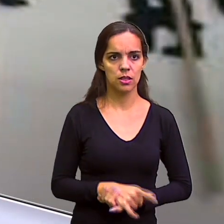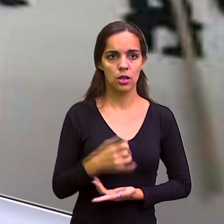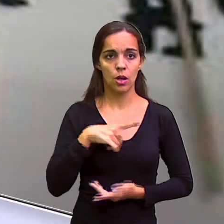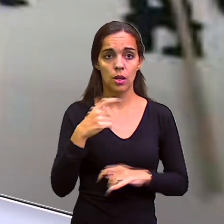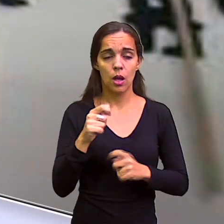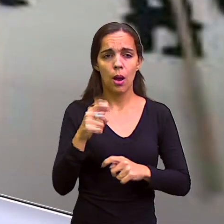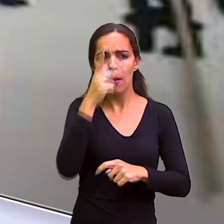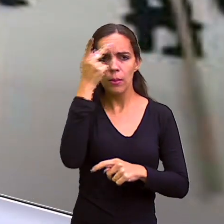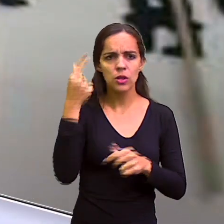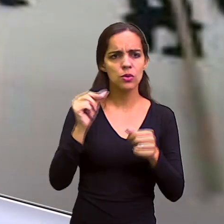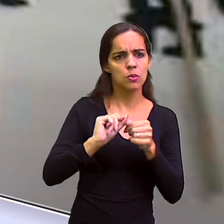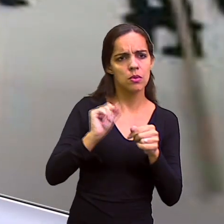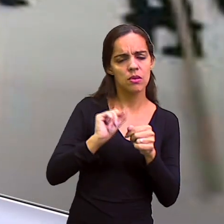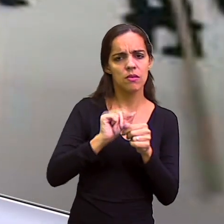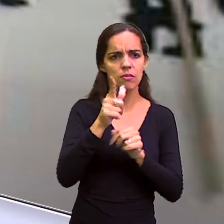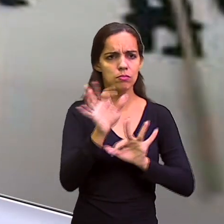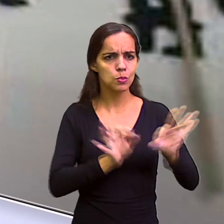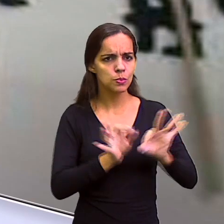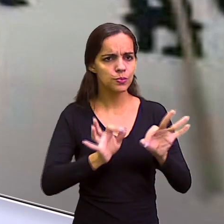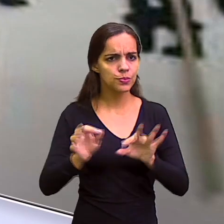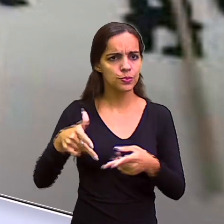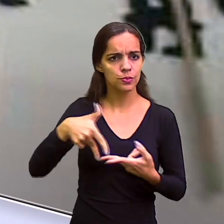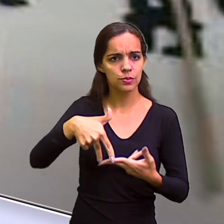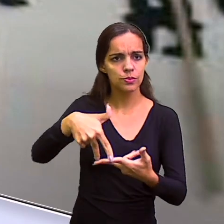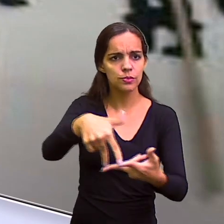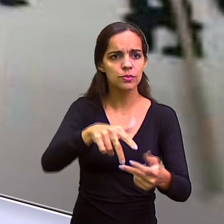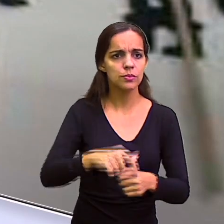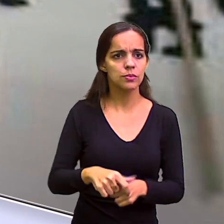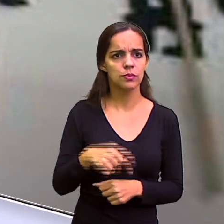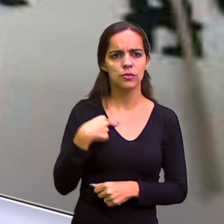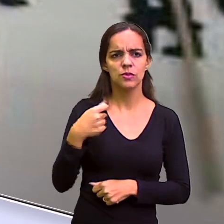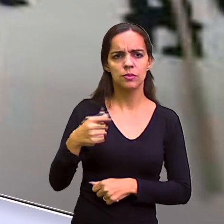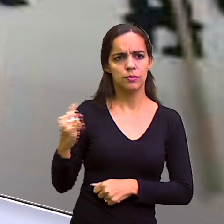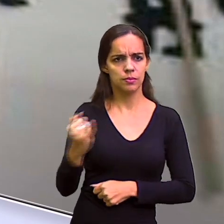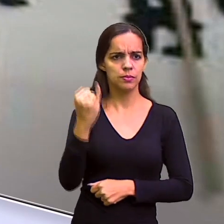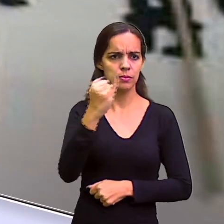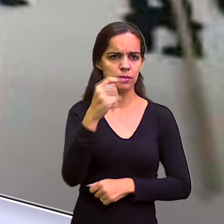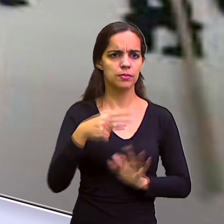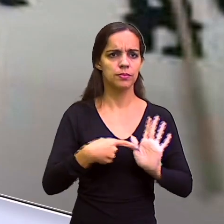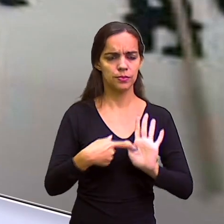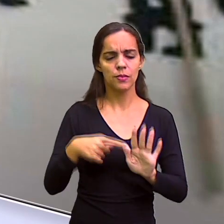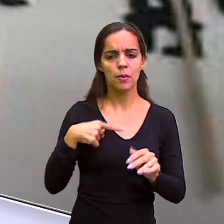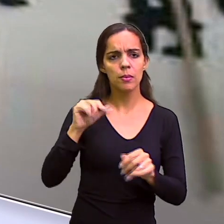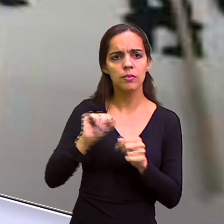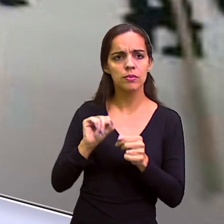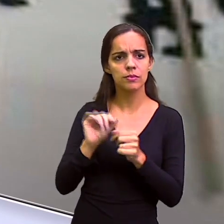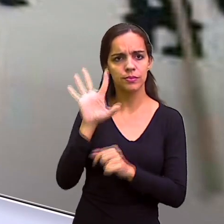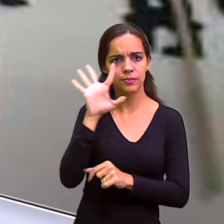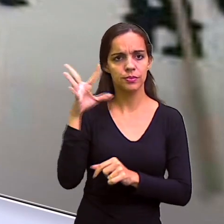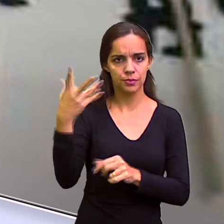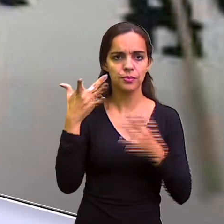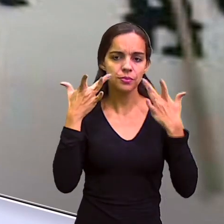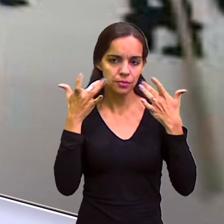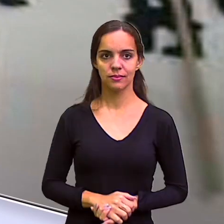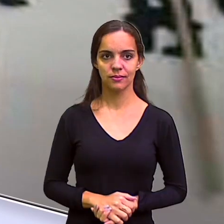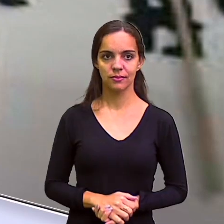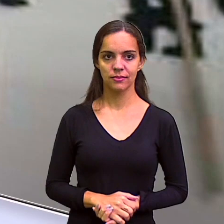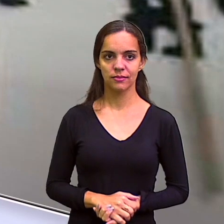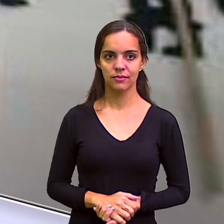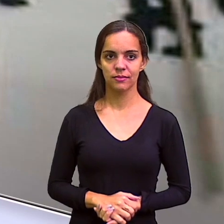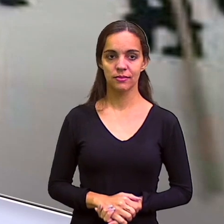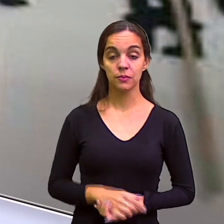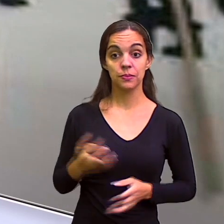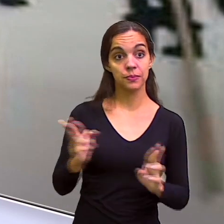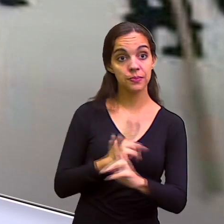da sombra, o sombrista e o público são agentes importantes para a realização de um teatro de sombra.